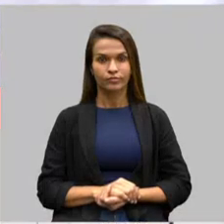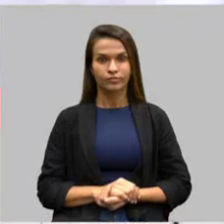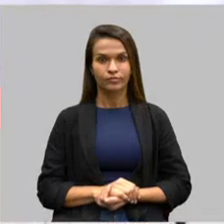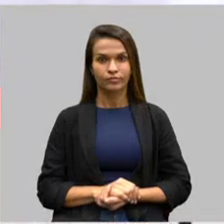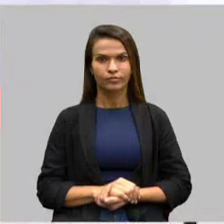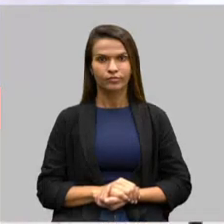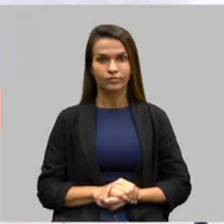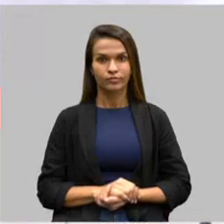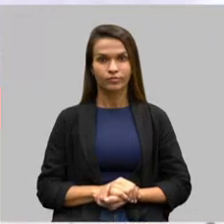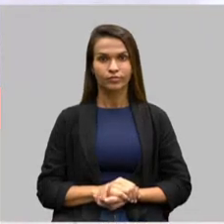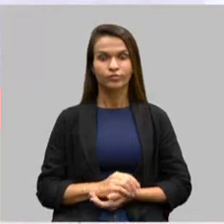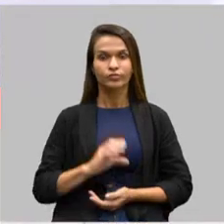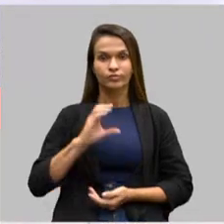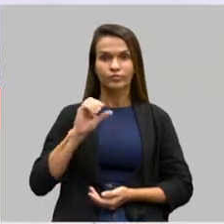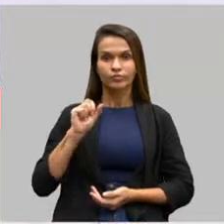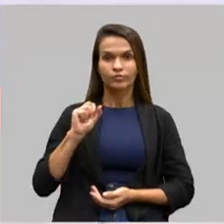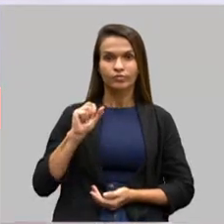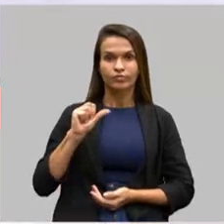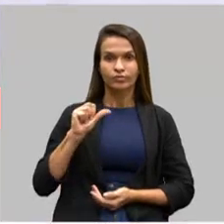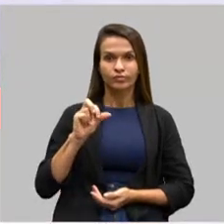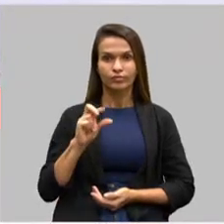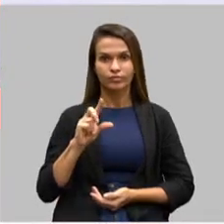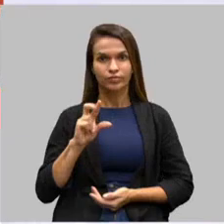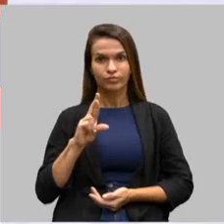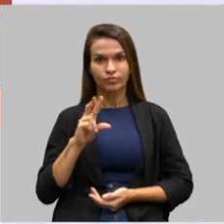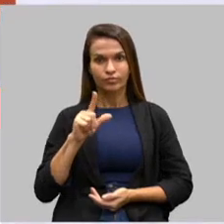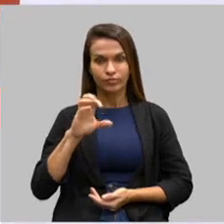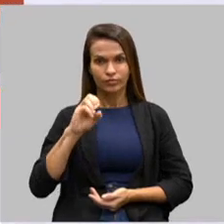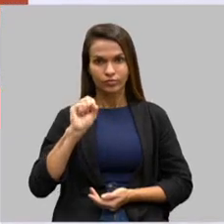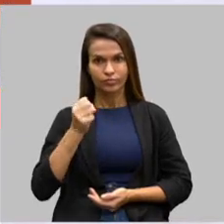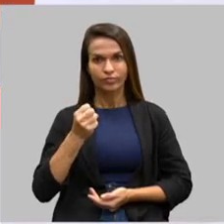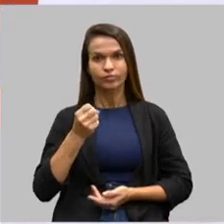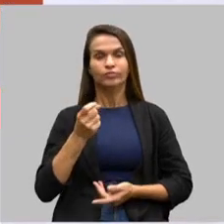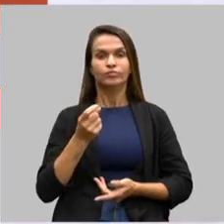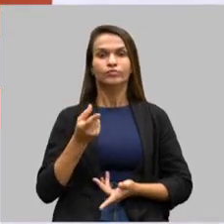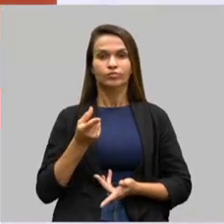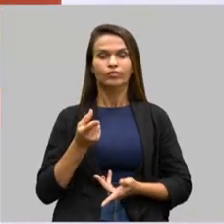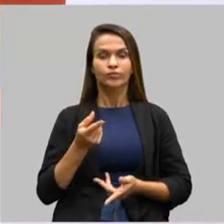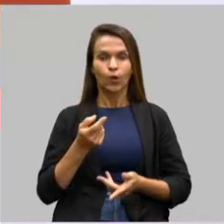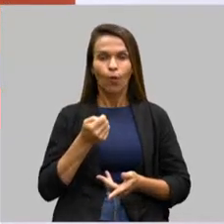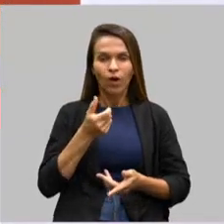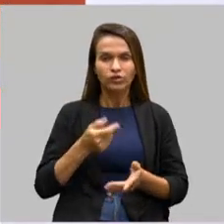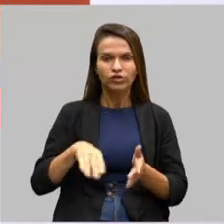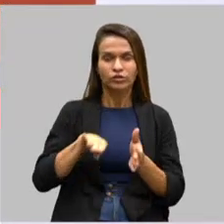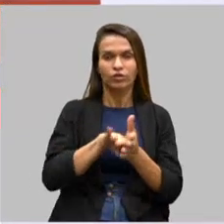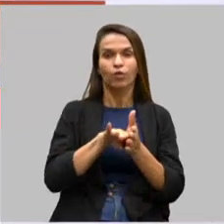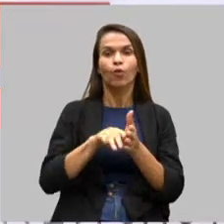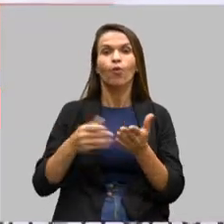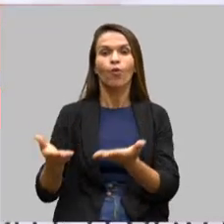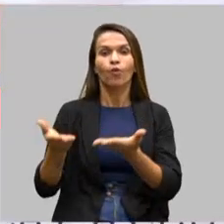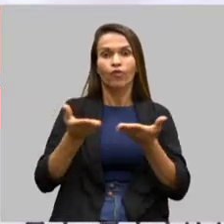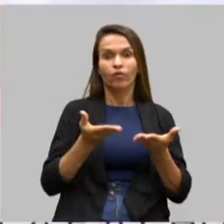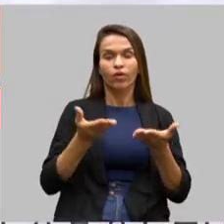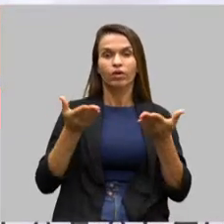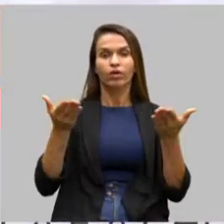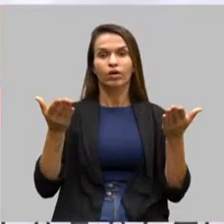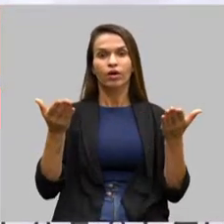Doutor Carlos está a caminho, daqui a pouco ele chega. Convidar também, neste momento, o